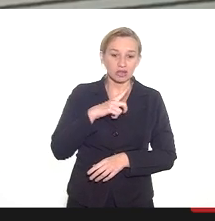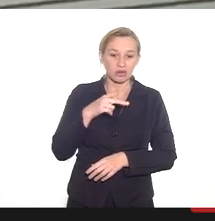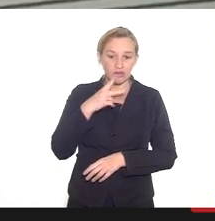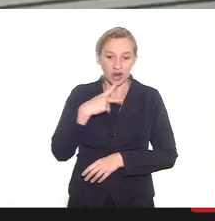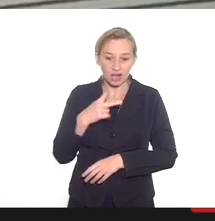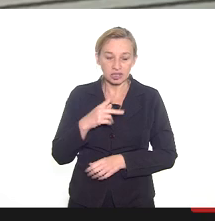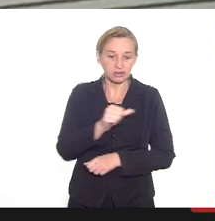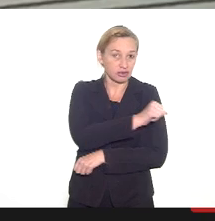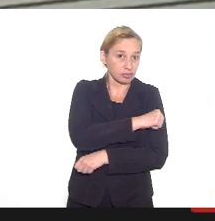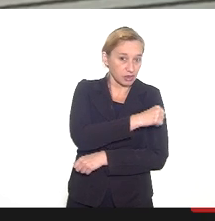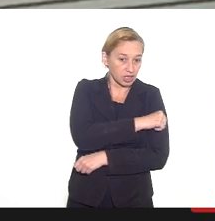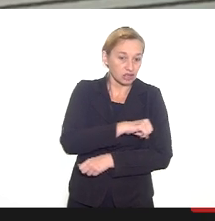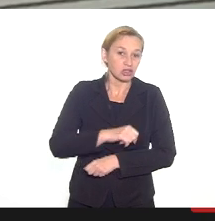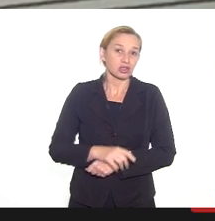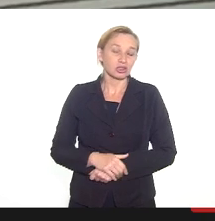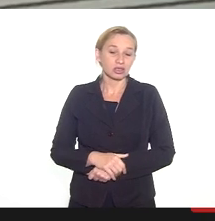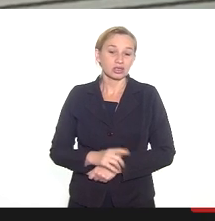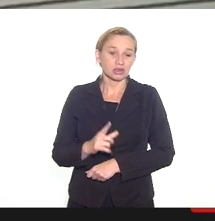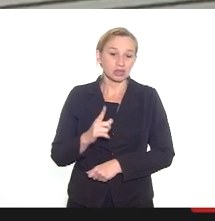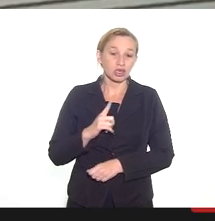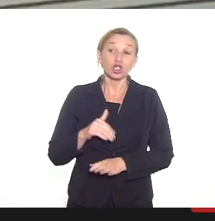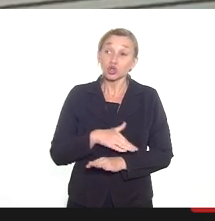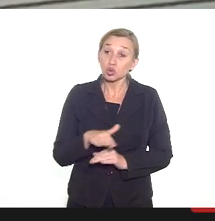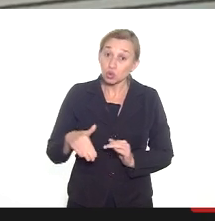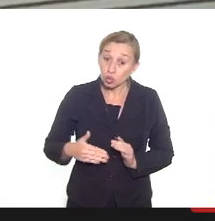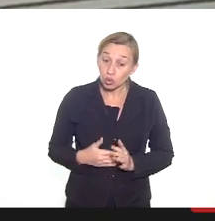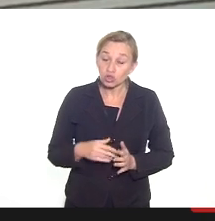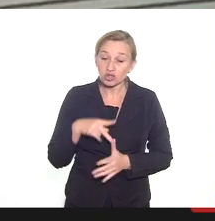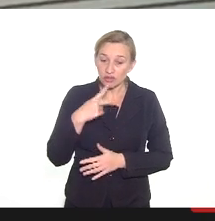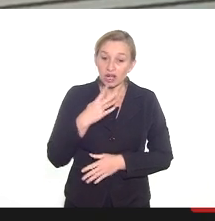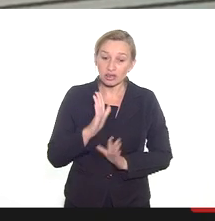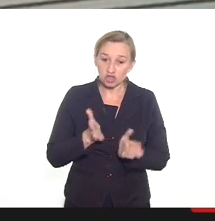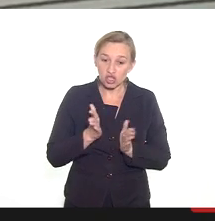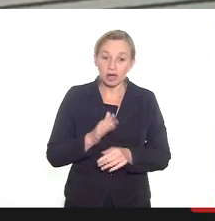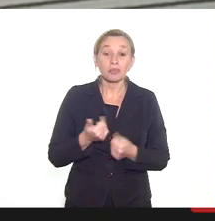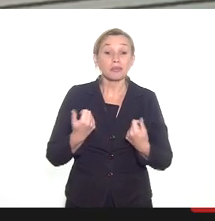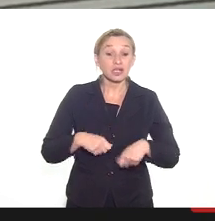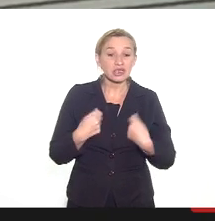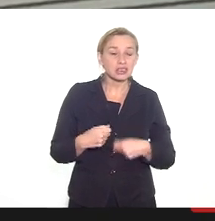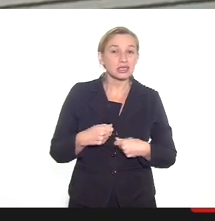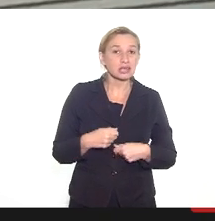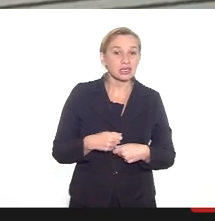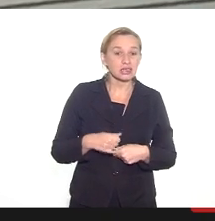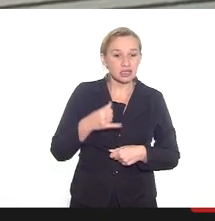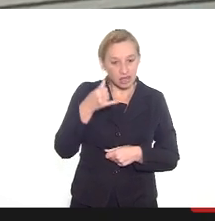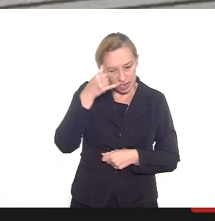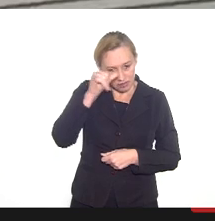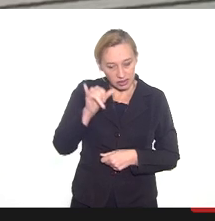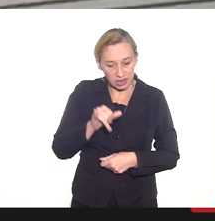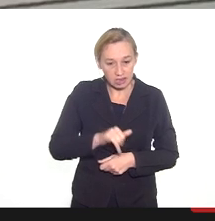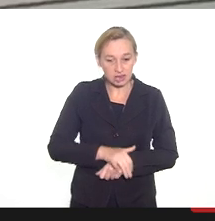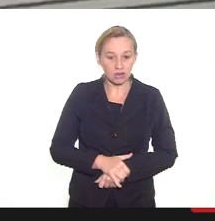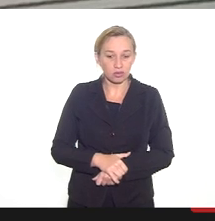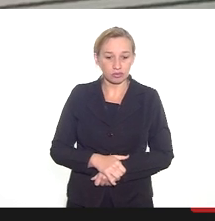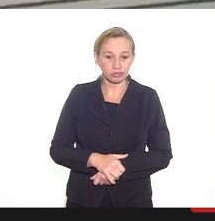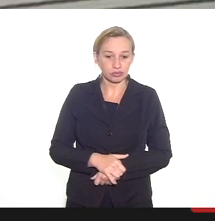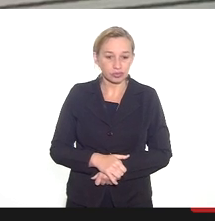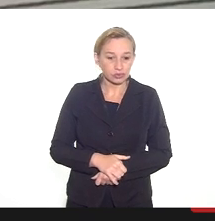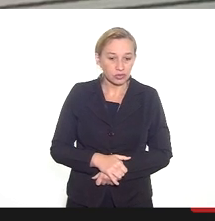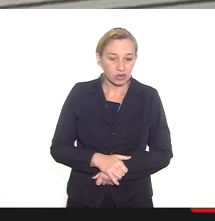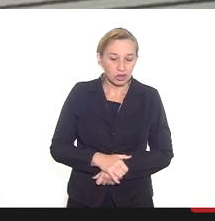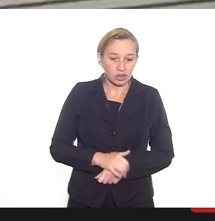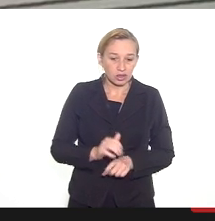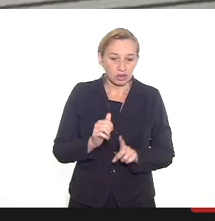pela enfermeira Rejane também e por outras que me antecederam. A gente precisa da prevenção, como a Chuma falou também, do Levante